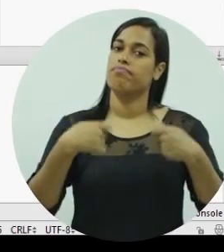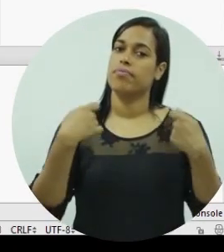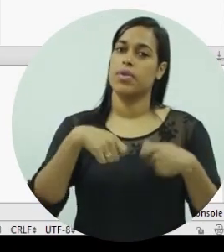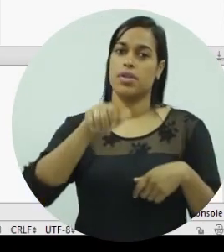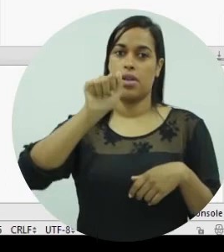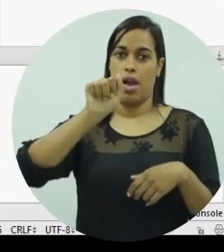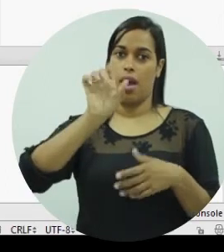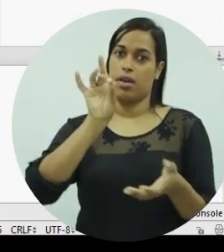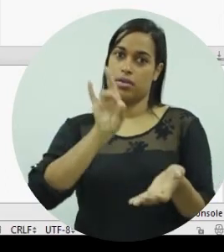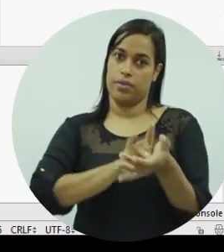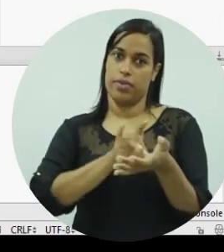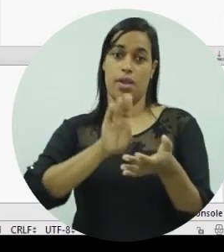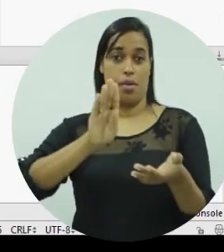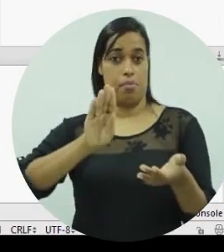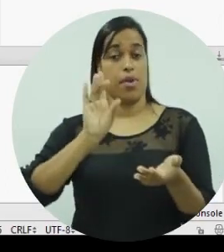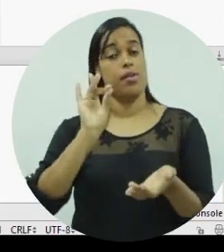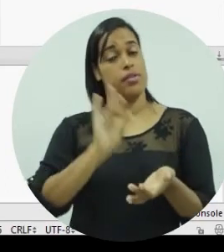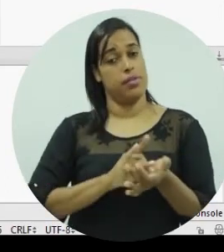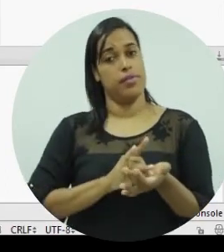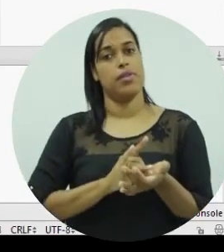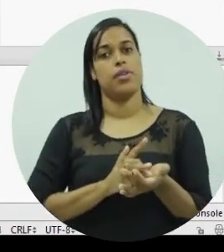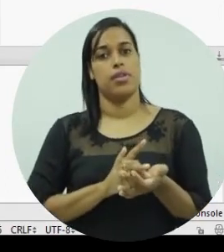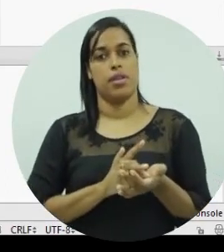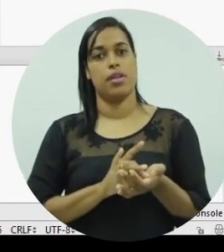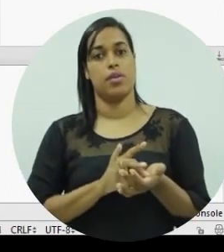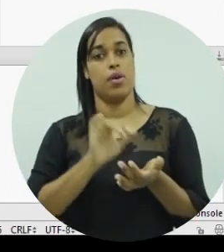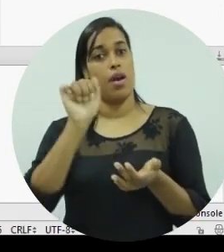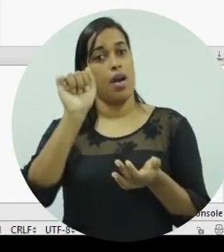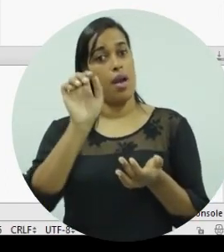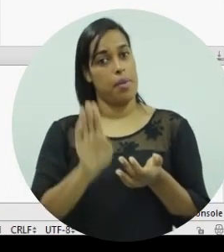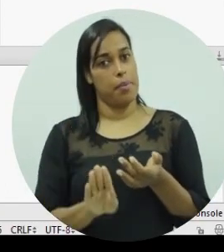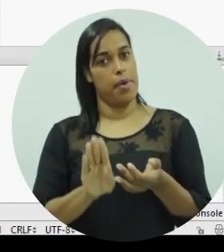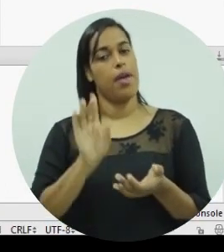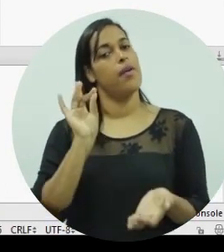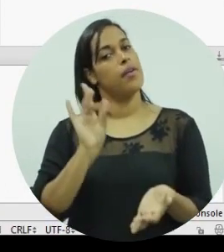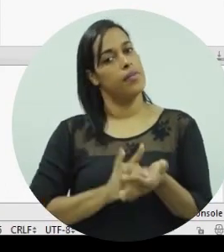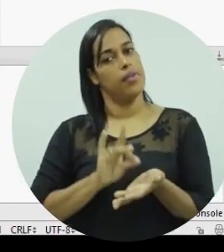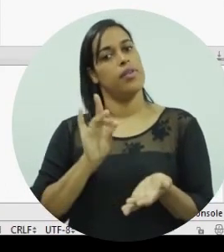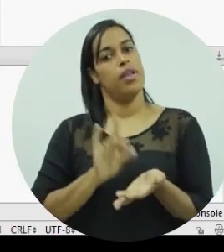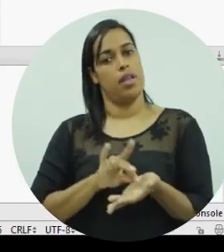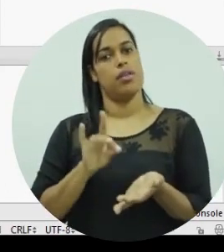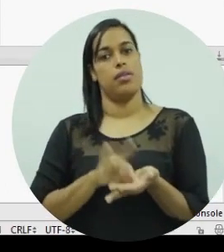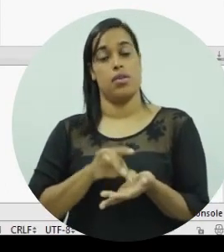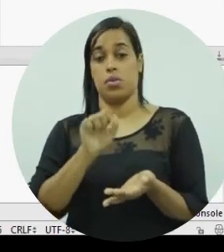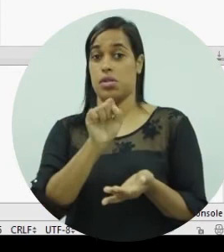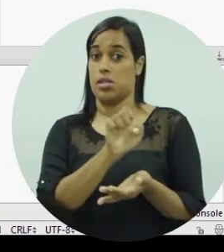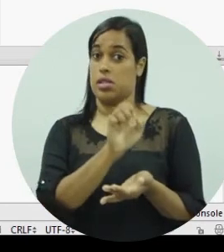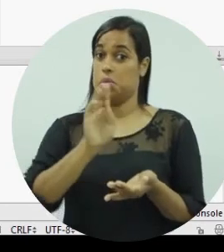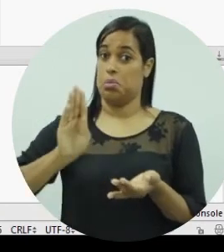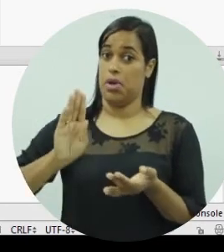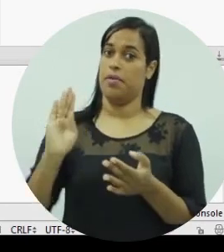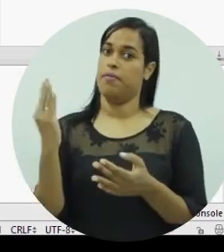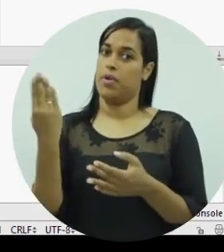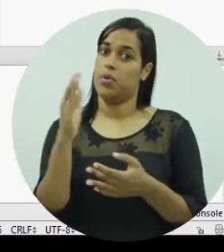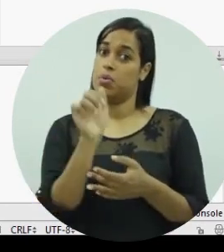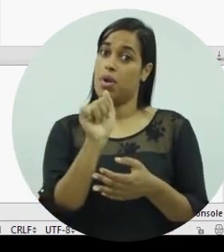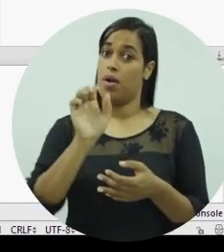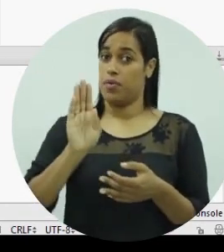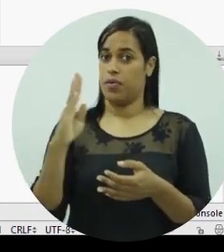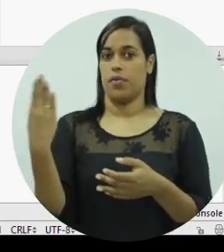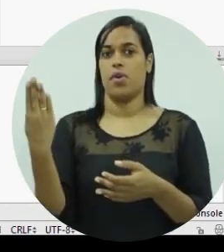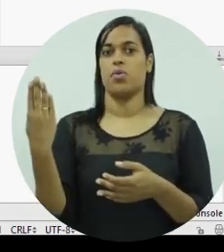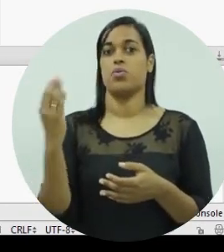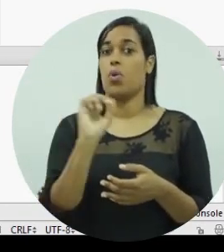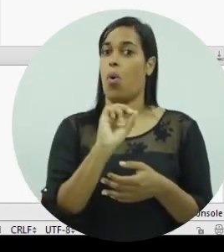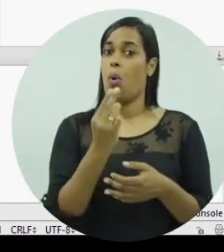verdadeiro, tem que A ser verdadeiro e B ser verdadeiro. Então, A e B é verdadeiro. Se B for